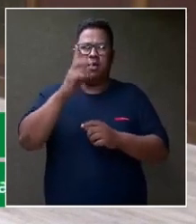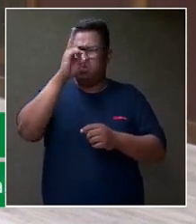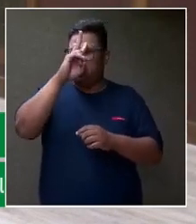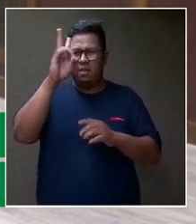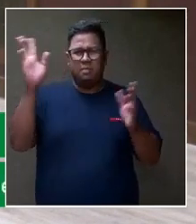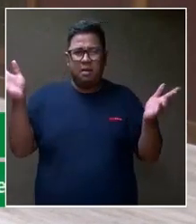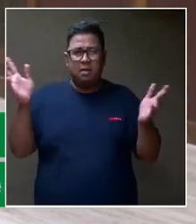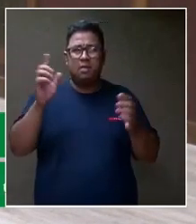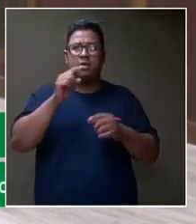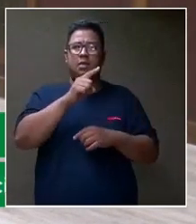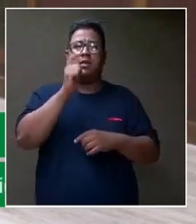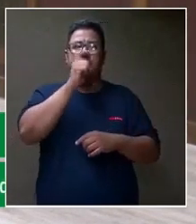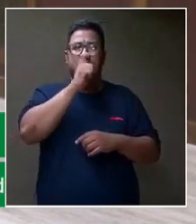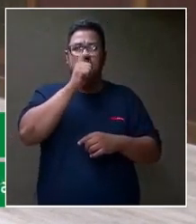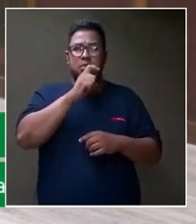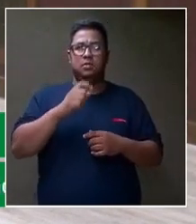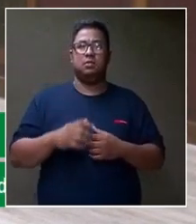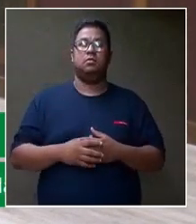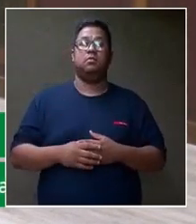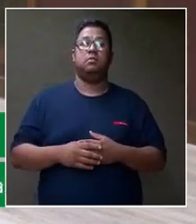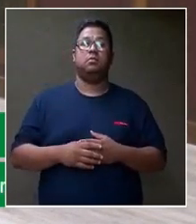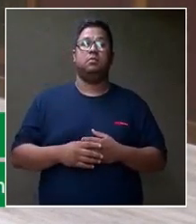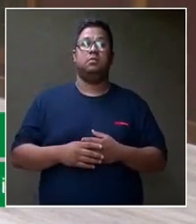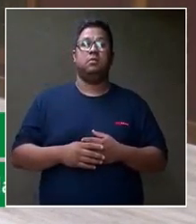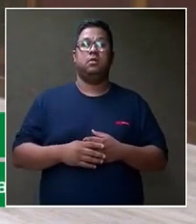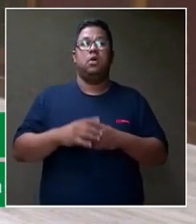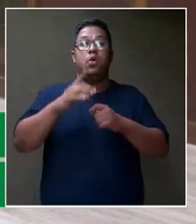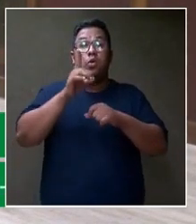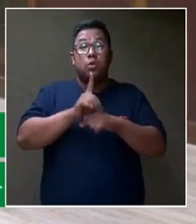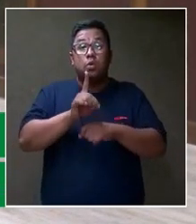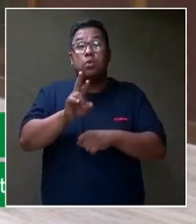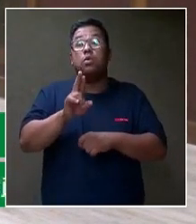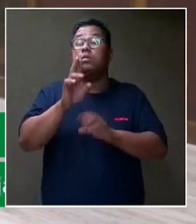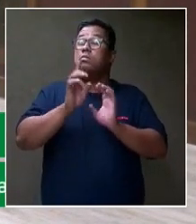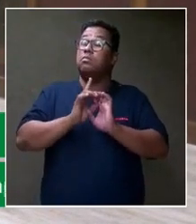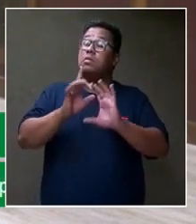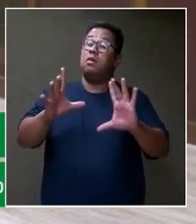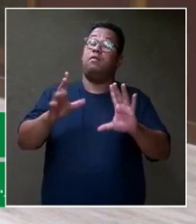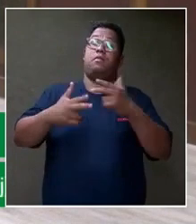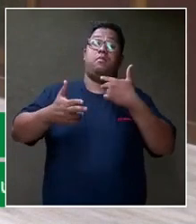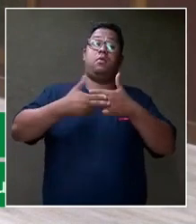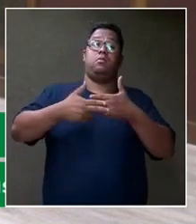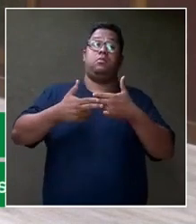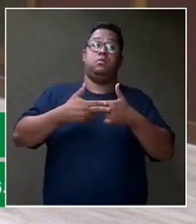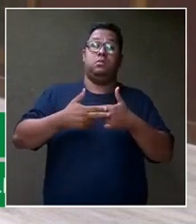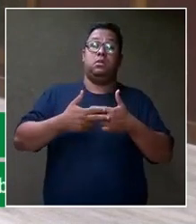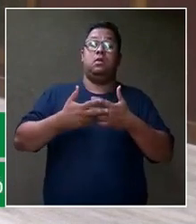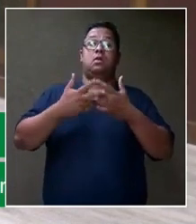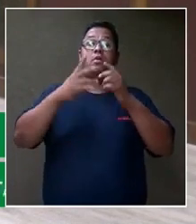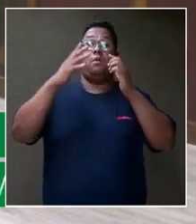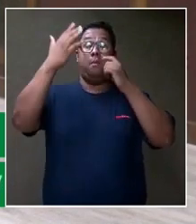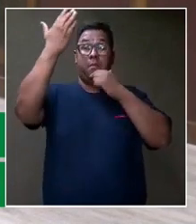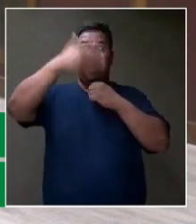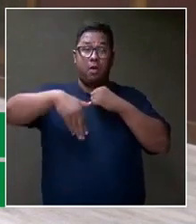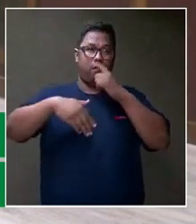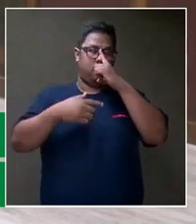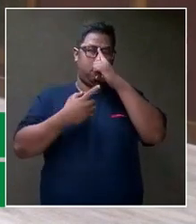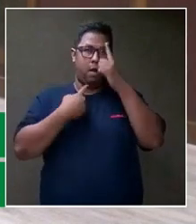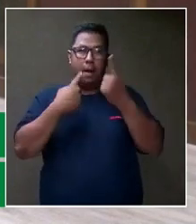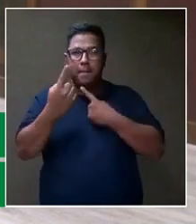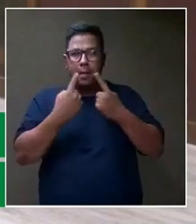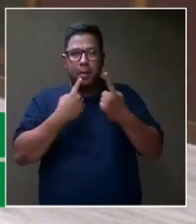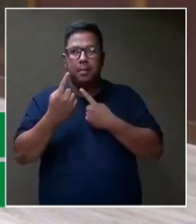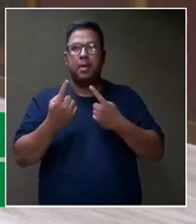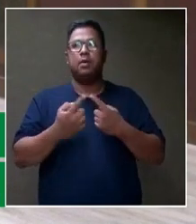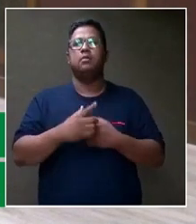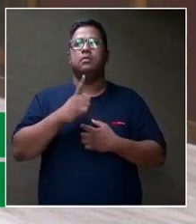lembra. Então, ele deve estar mentindo e não é a realidade. Eu não tenho intenção disso. Doutor, então o senhor fique à vontade para utilizar isso como prova nos debates, tá,